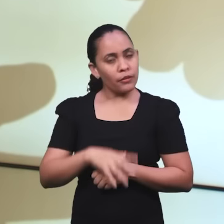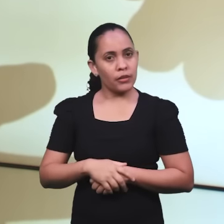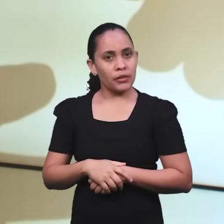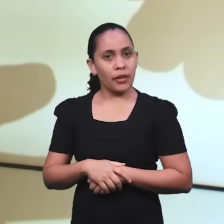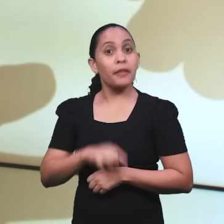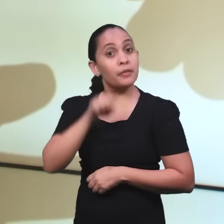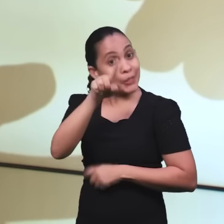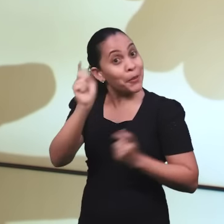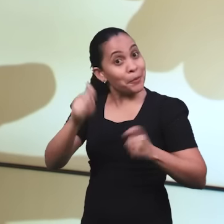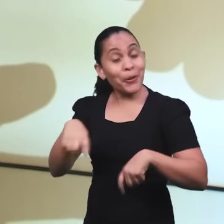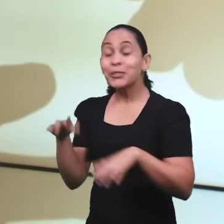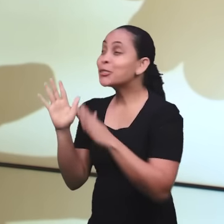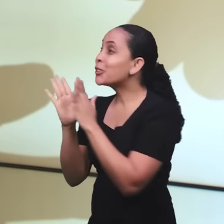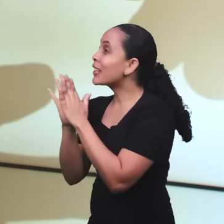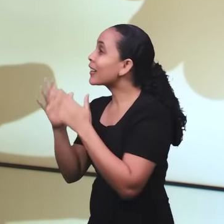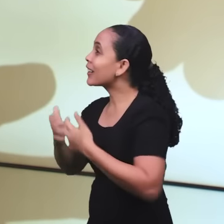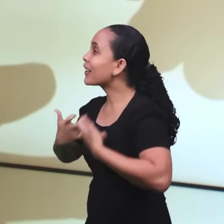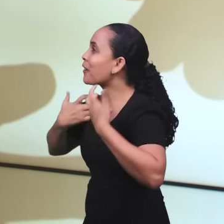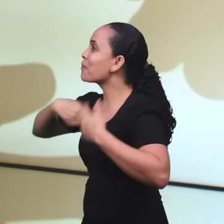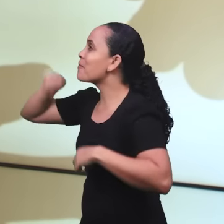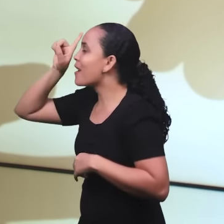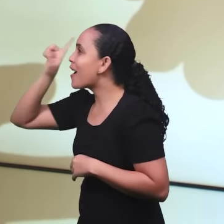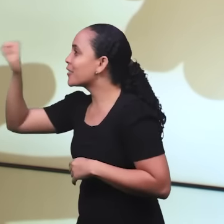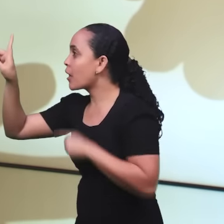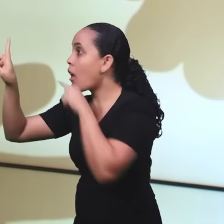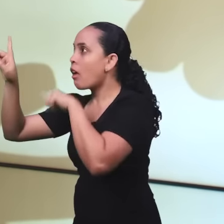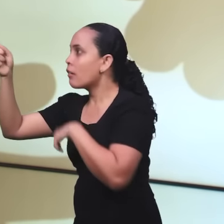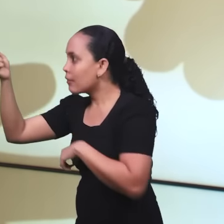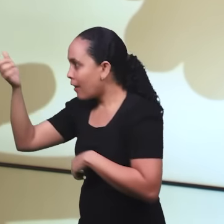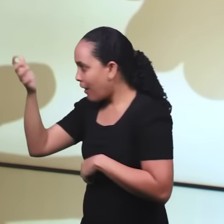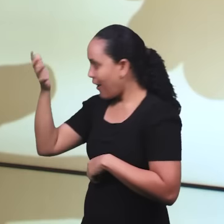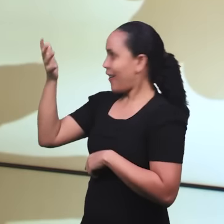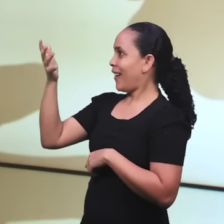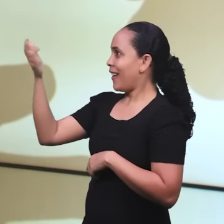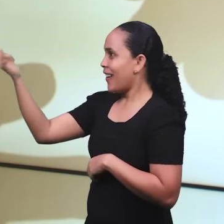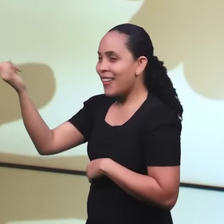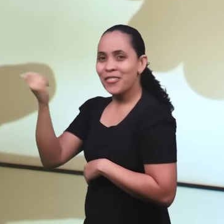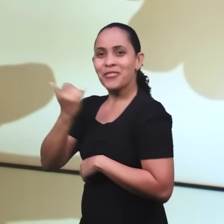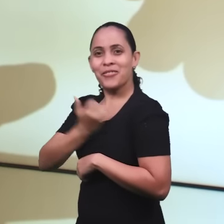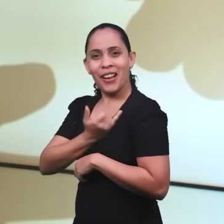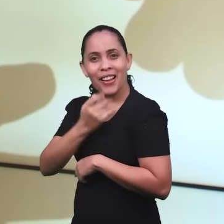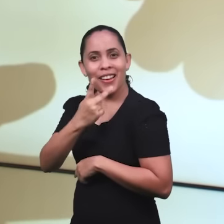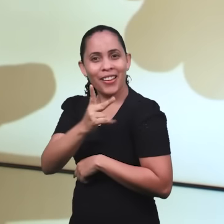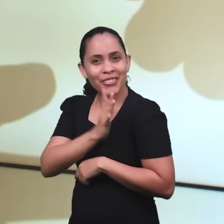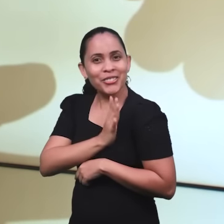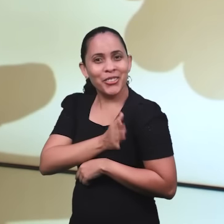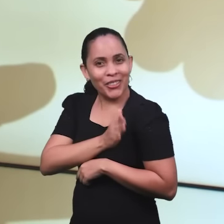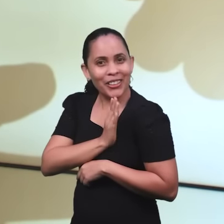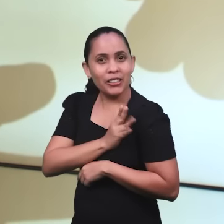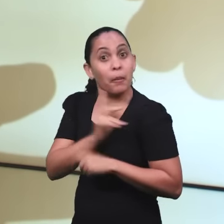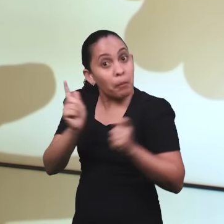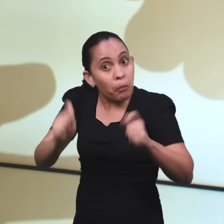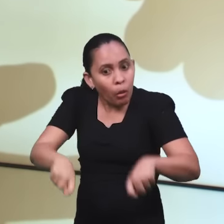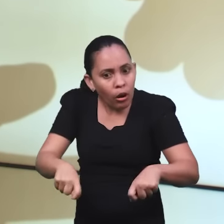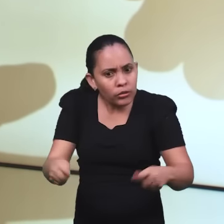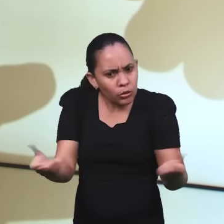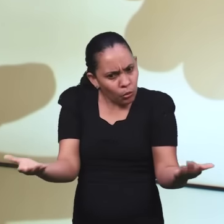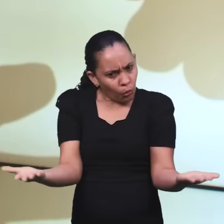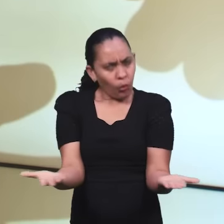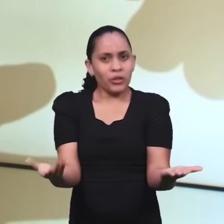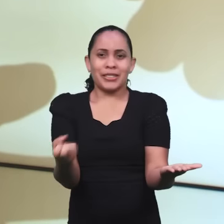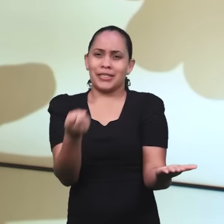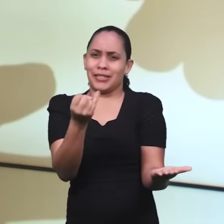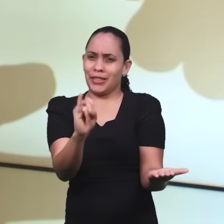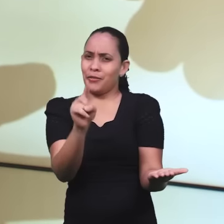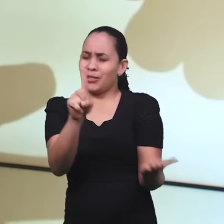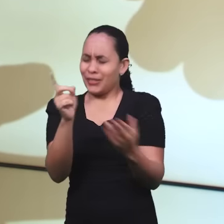buscá-lo e Ele vai se revelar, Ele vai falar sempre, não somente hoje. Ele pode fazer isso agora, se você